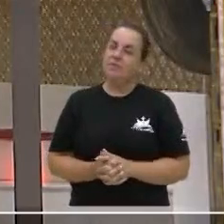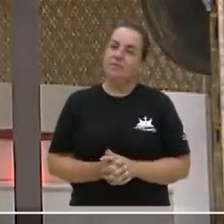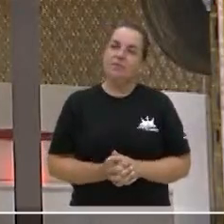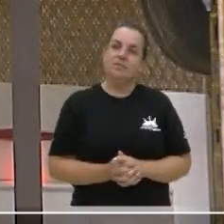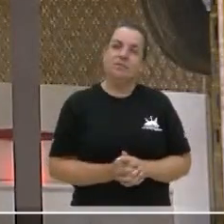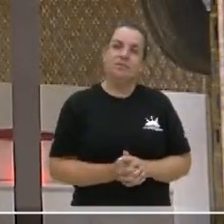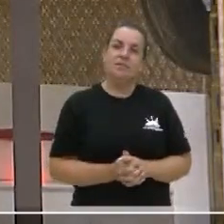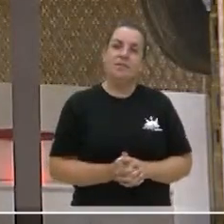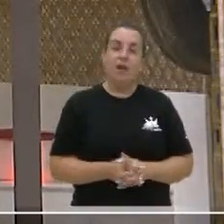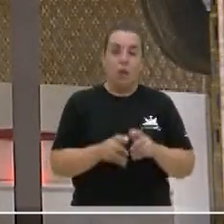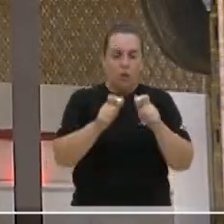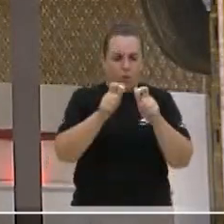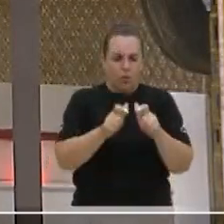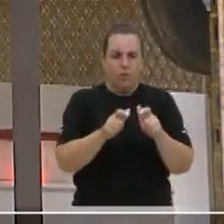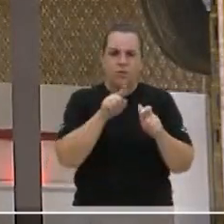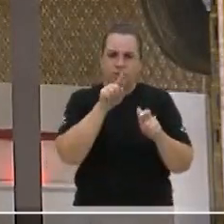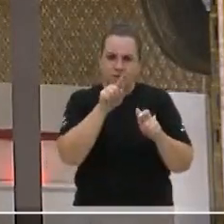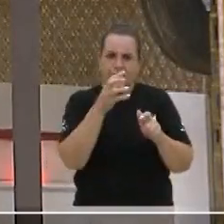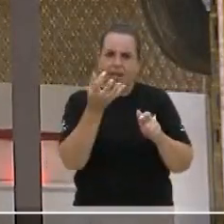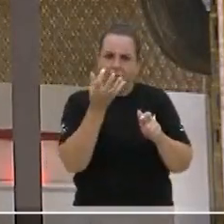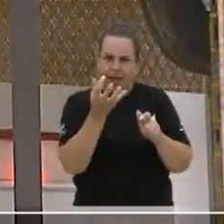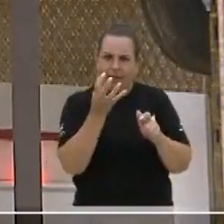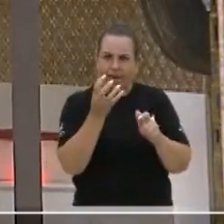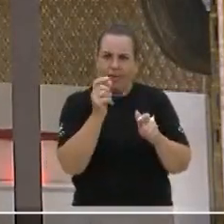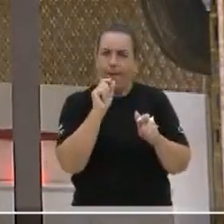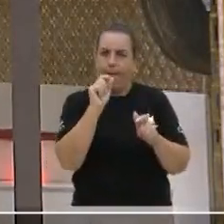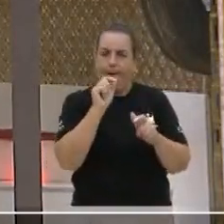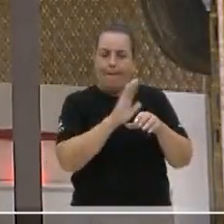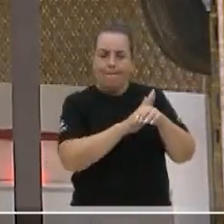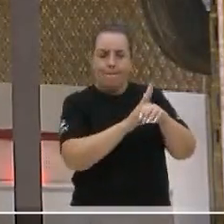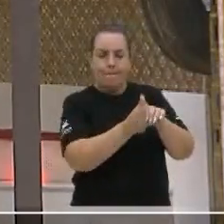Você quer que a pedra role no seu caminho,